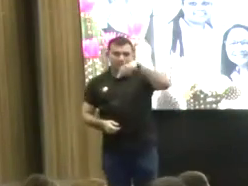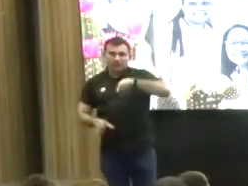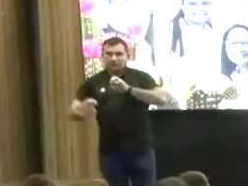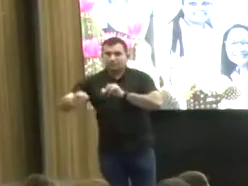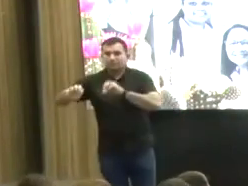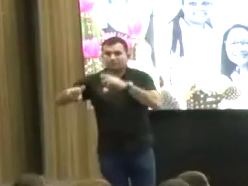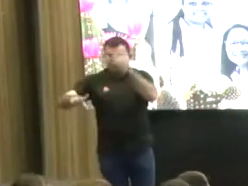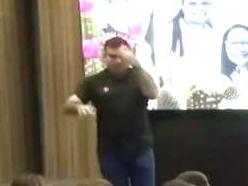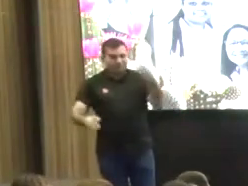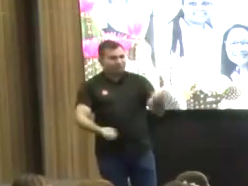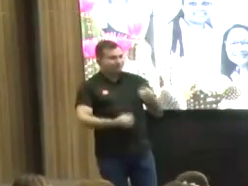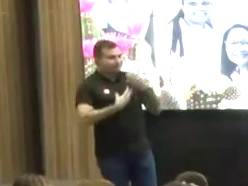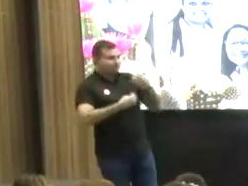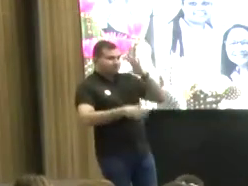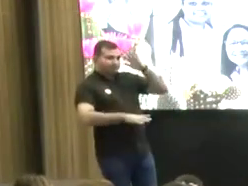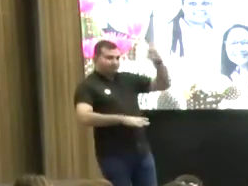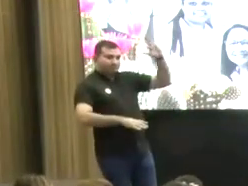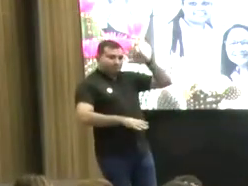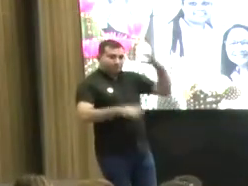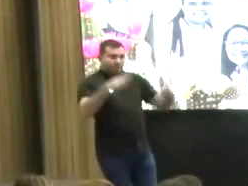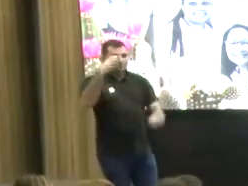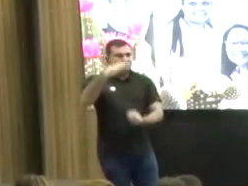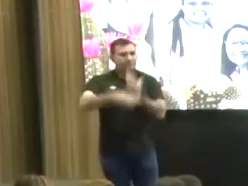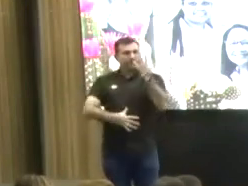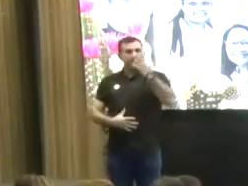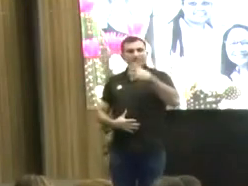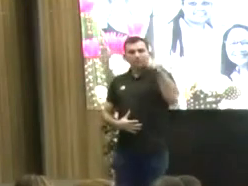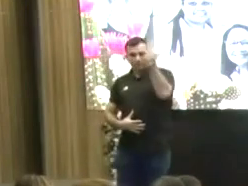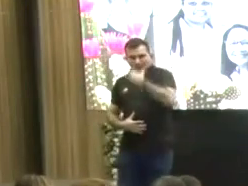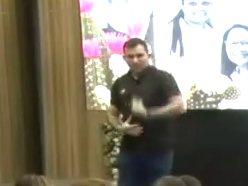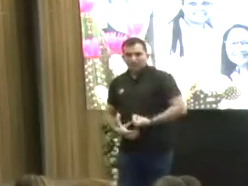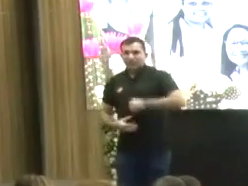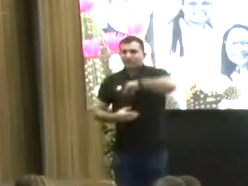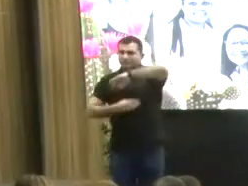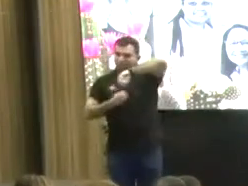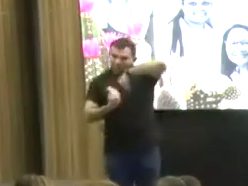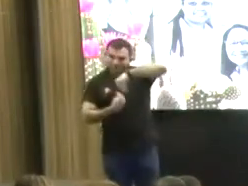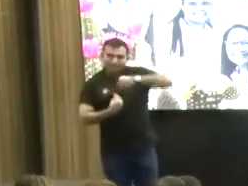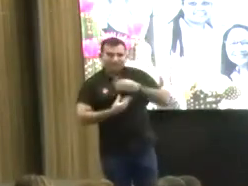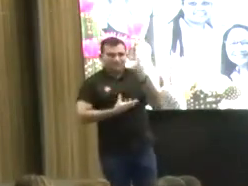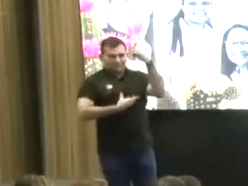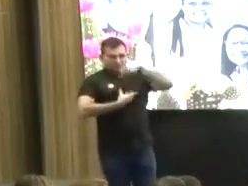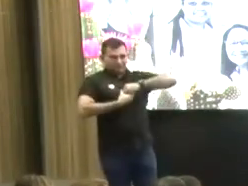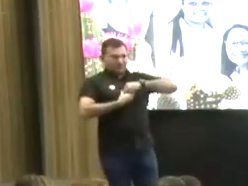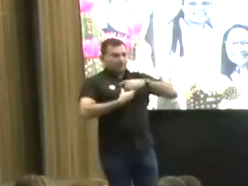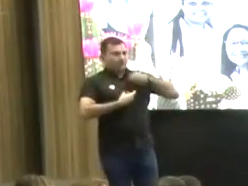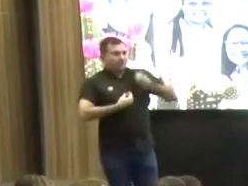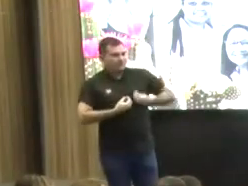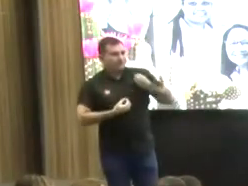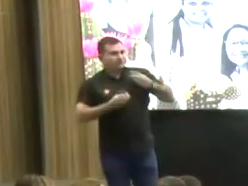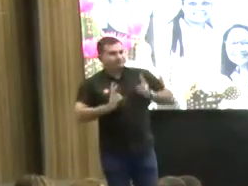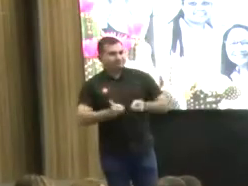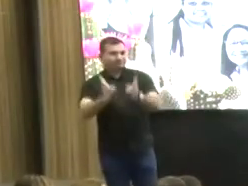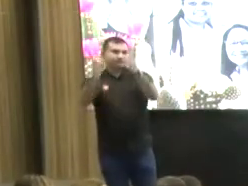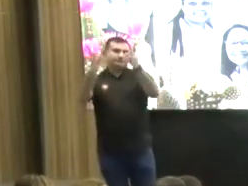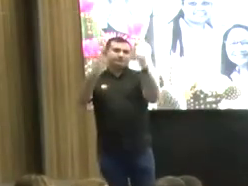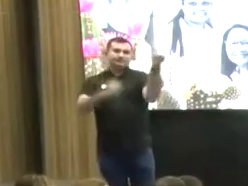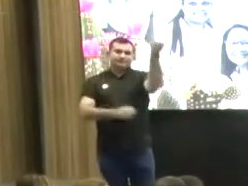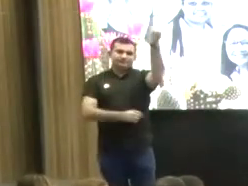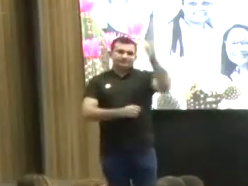continuem imaginando e criando é fundante para a existência da nossa espécie.